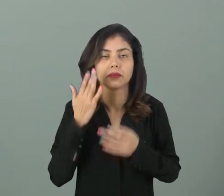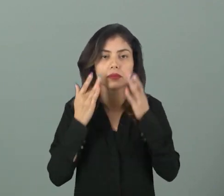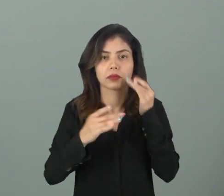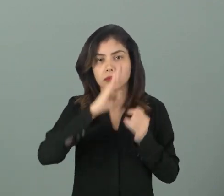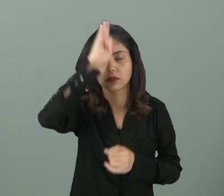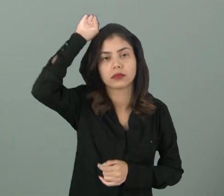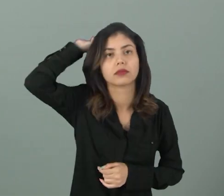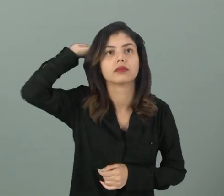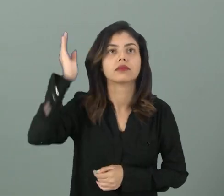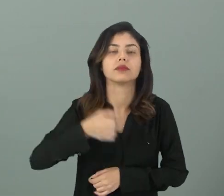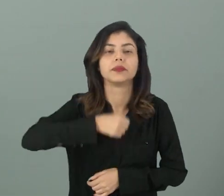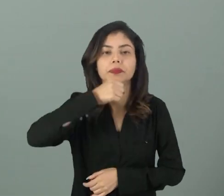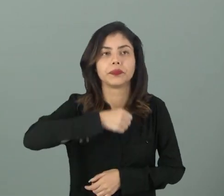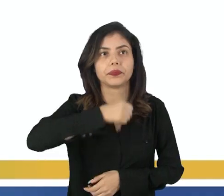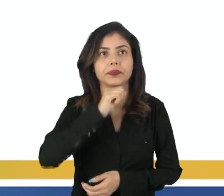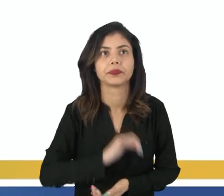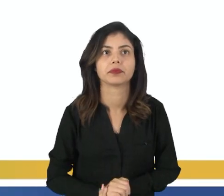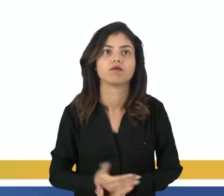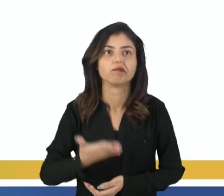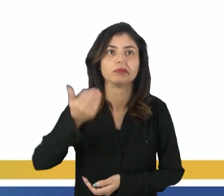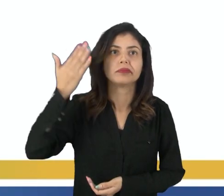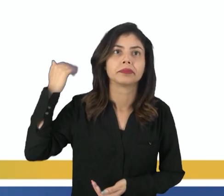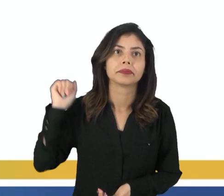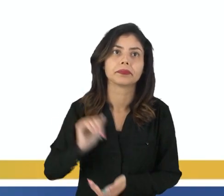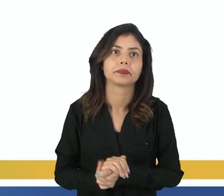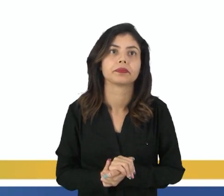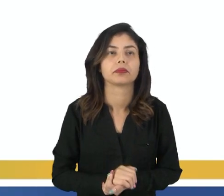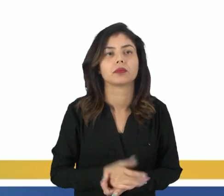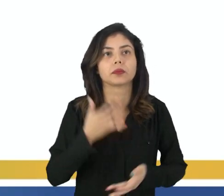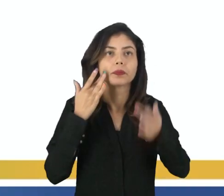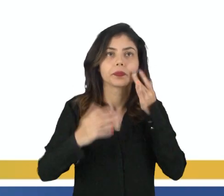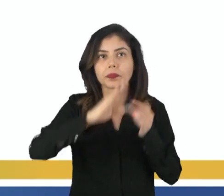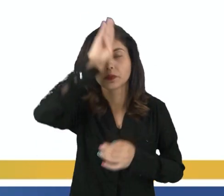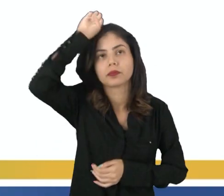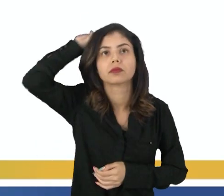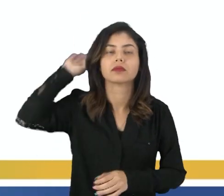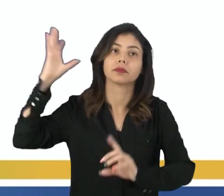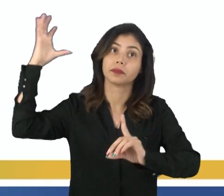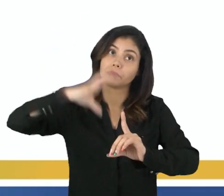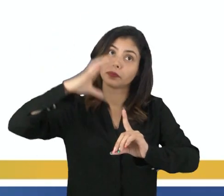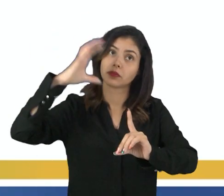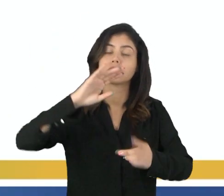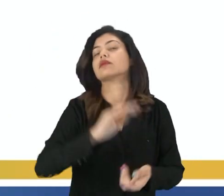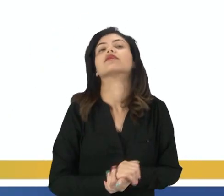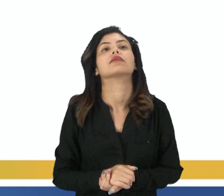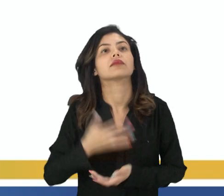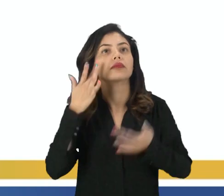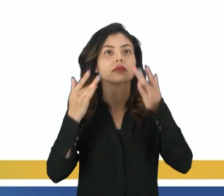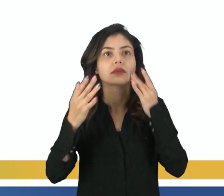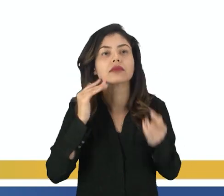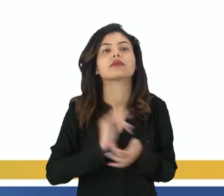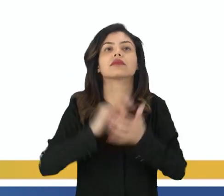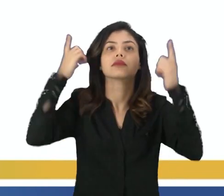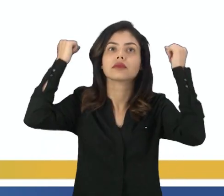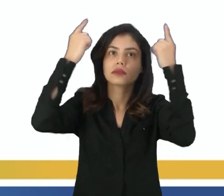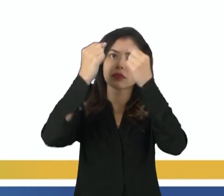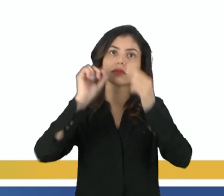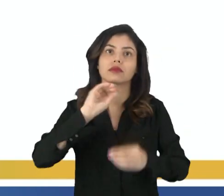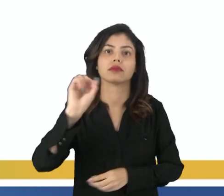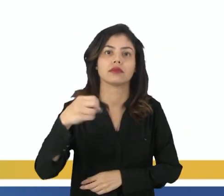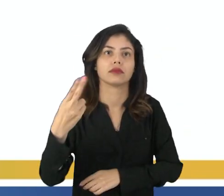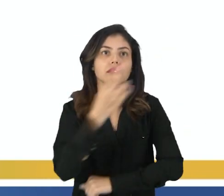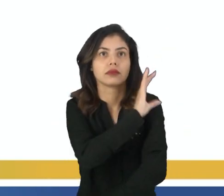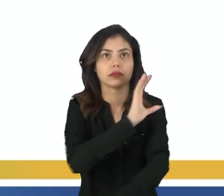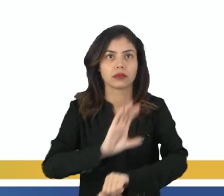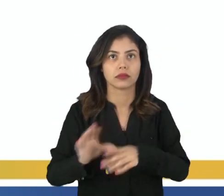Roma Antiga, né? O teatro romano teve enorme influência do teatro grego, assim como outras manifestações